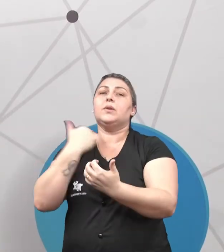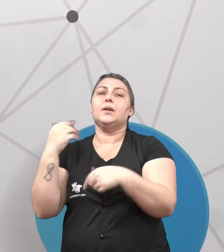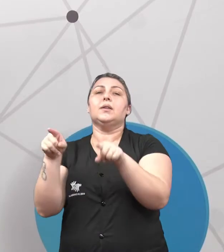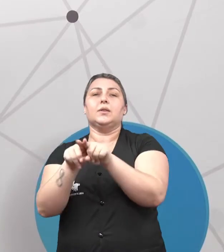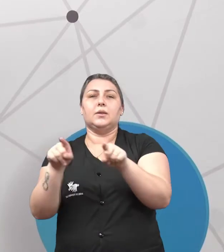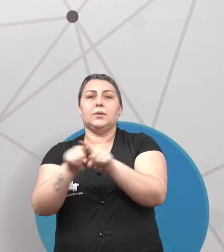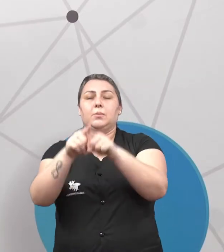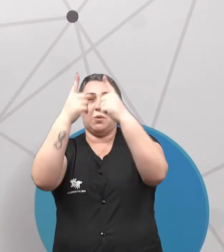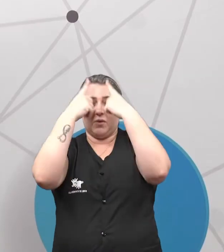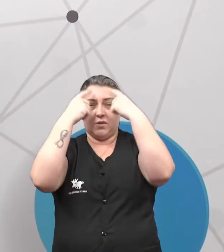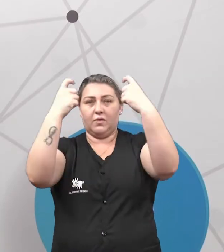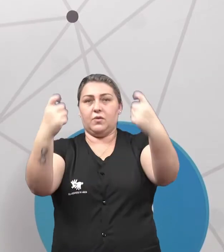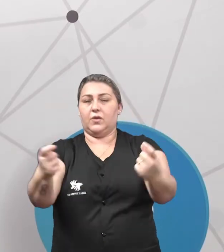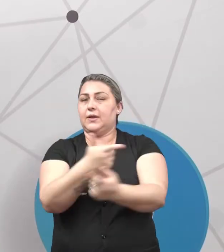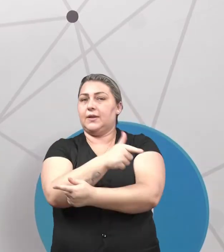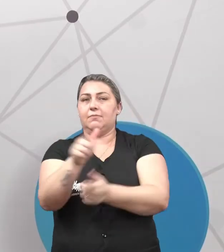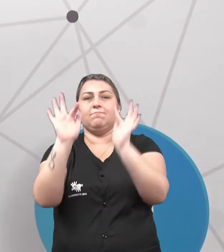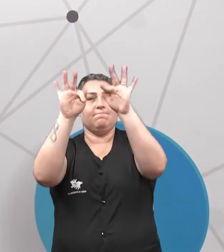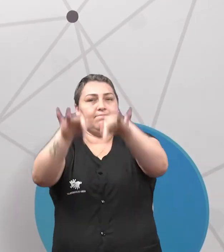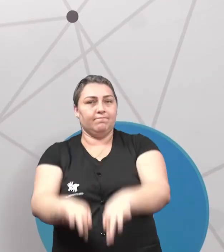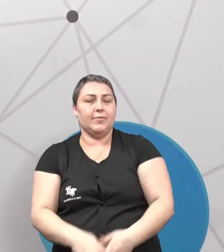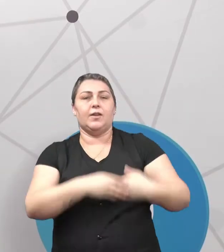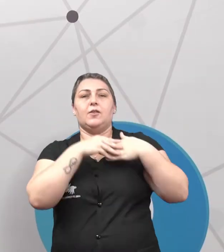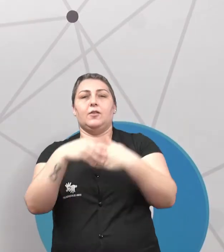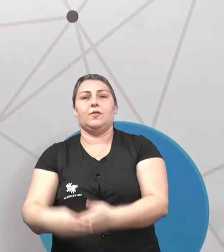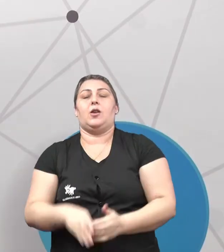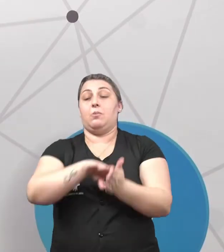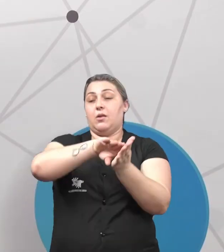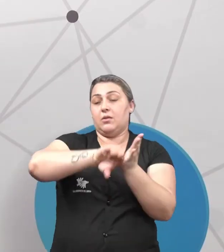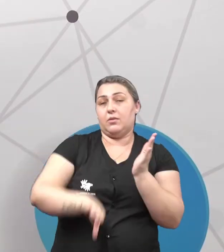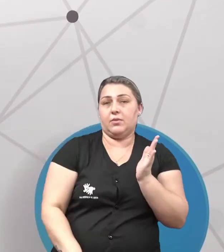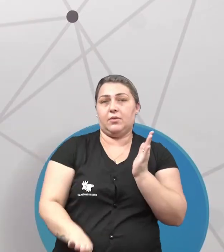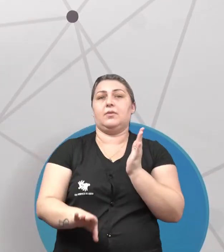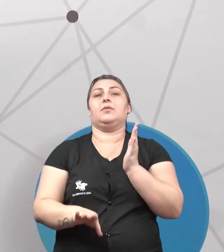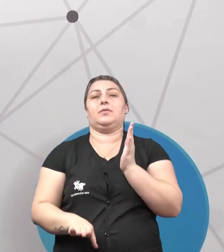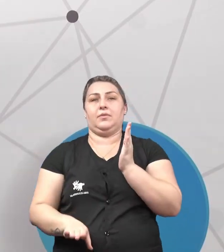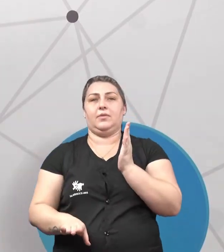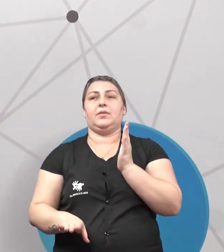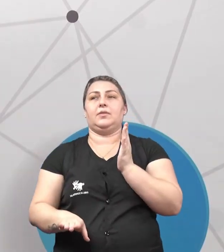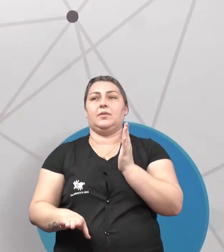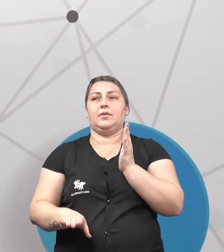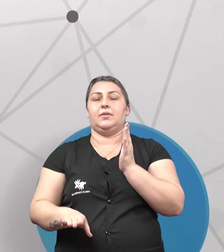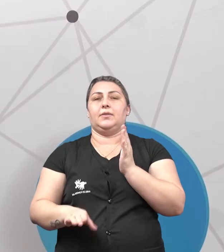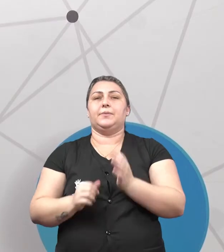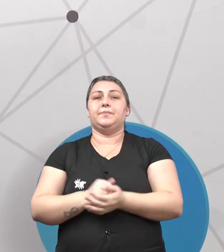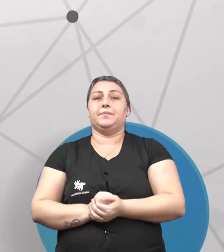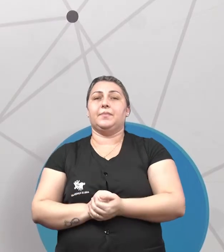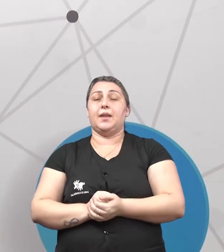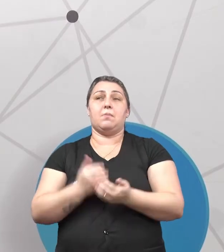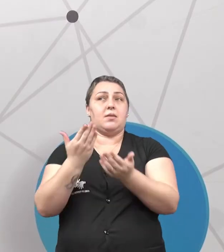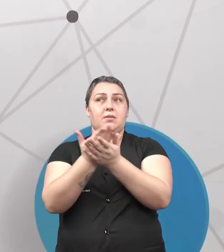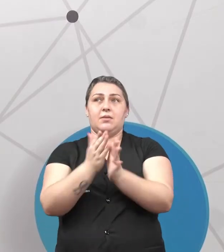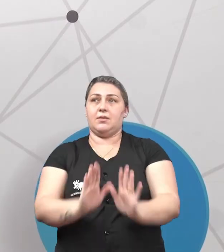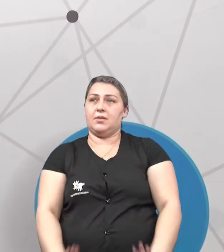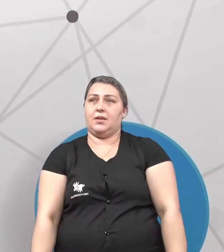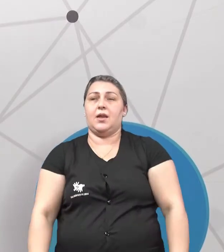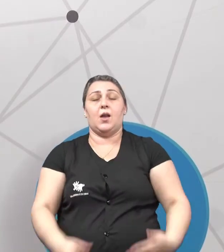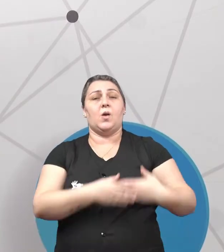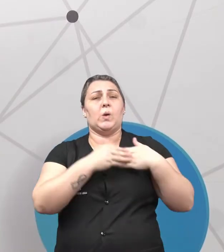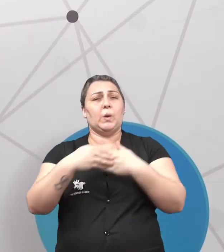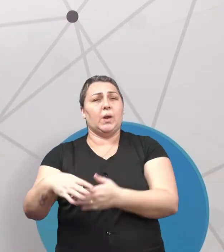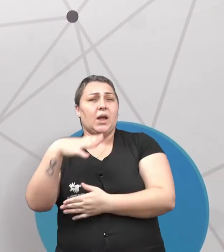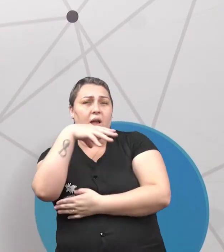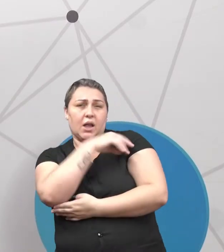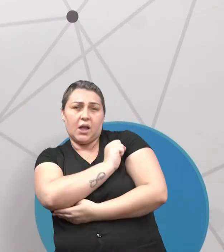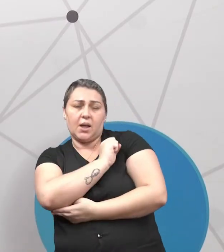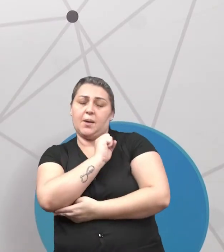uma violência, assim, sem fim. Então, ele veio, assim, para tirar essa questão de revanche. E, para a gente terminar, eu trouxe rapidinho